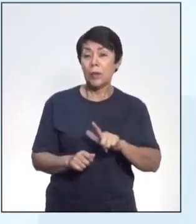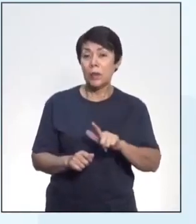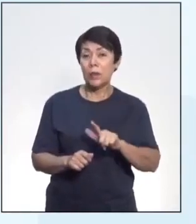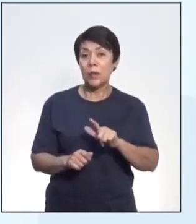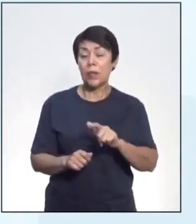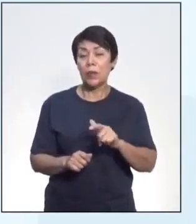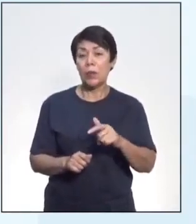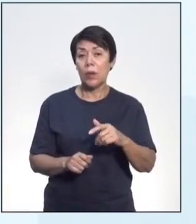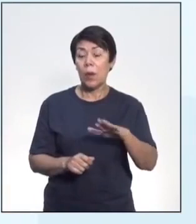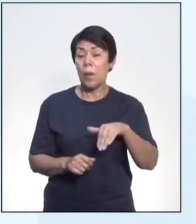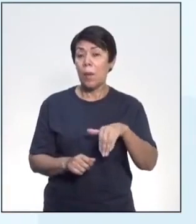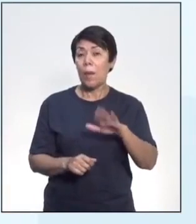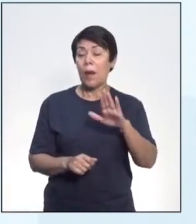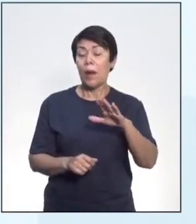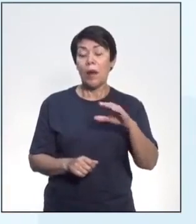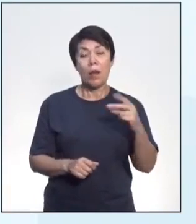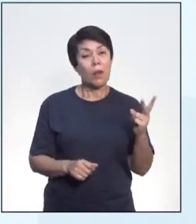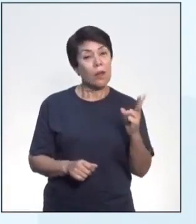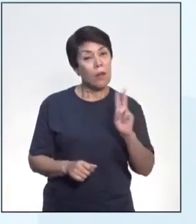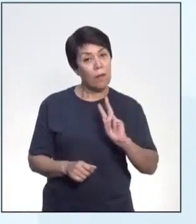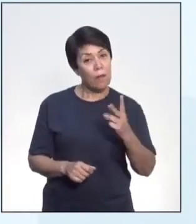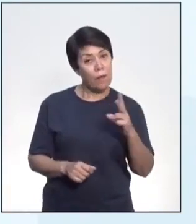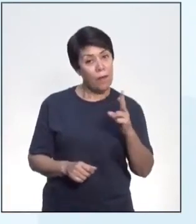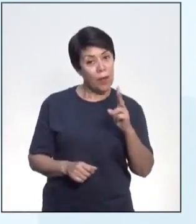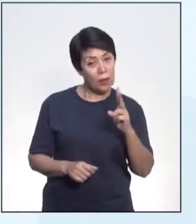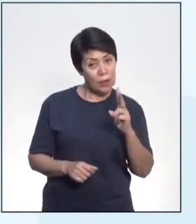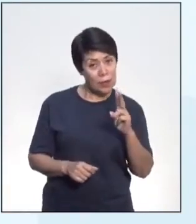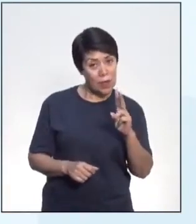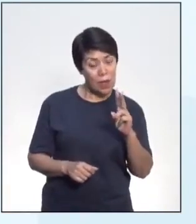a velocidade para que eu